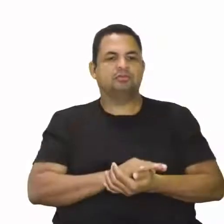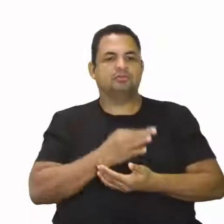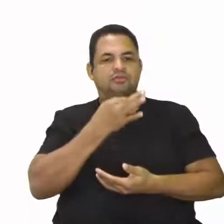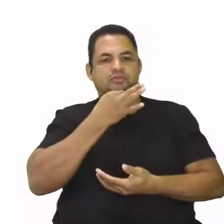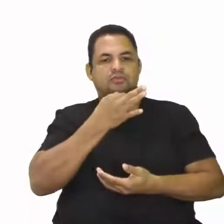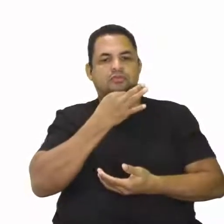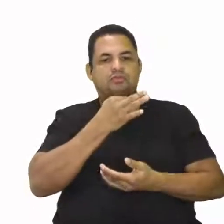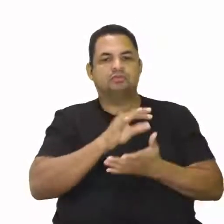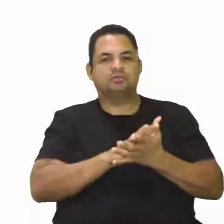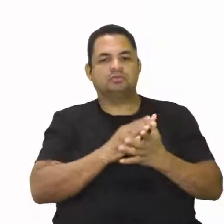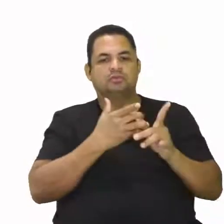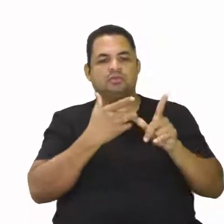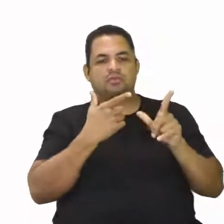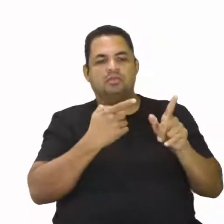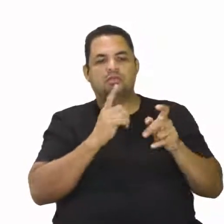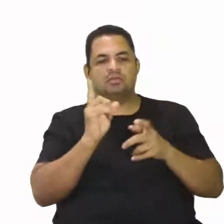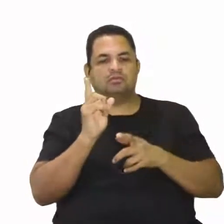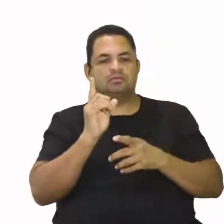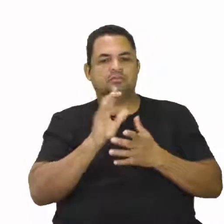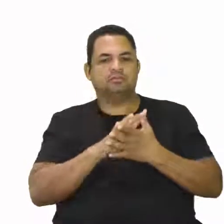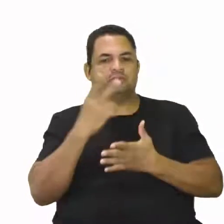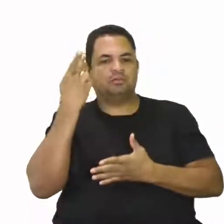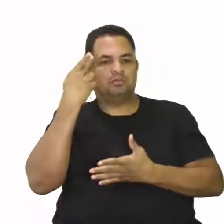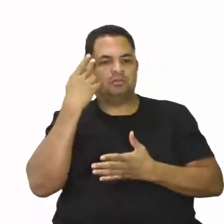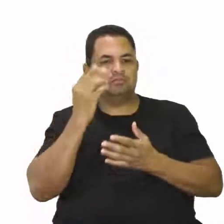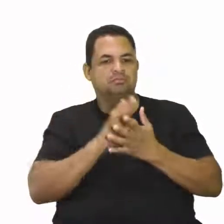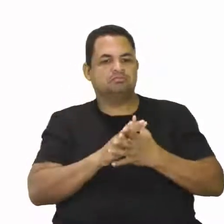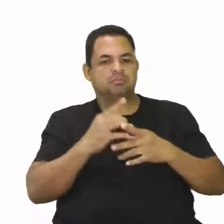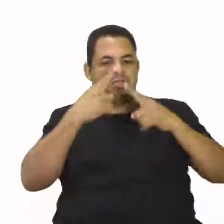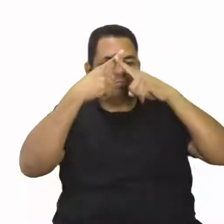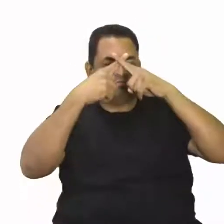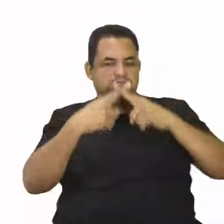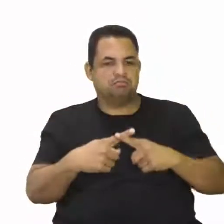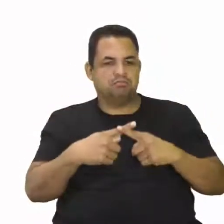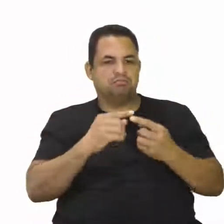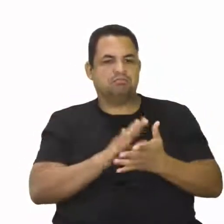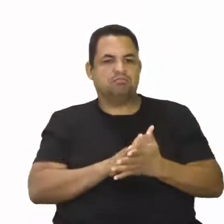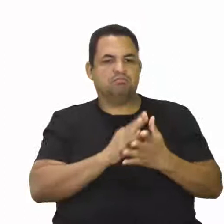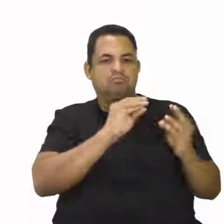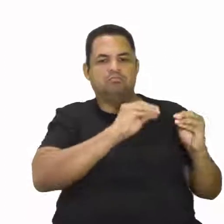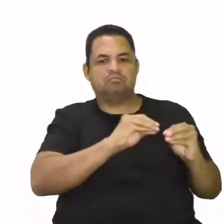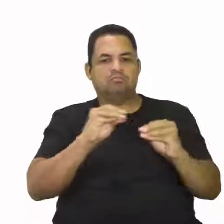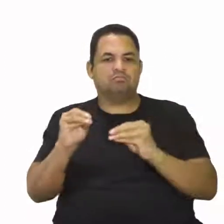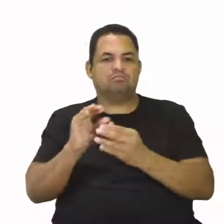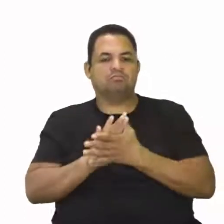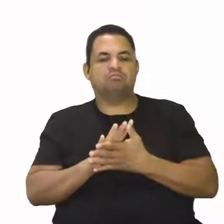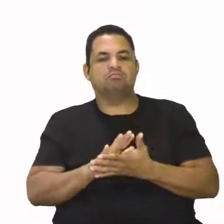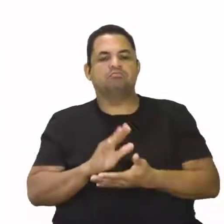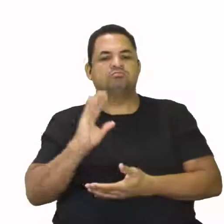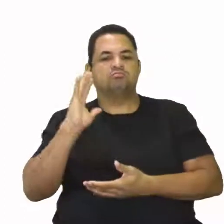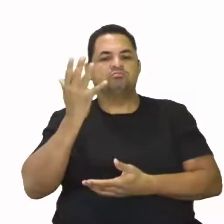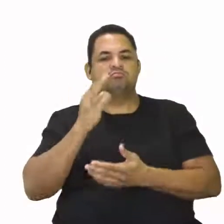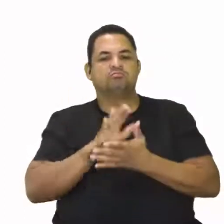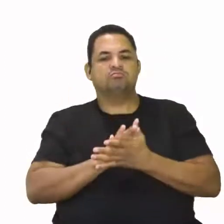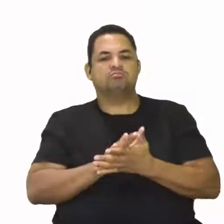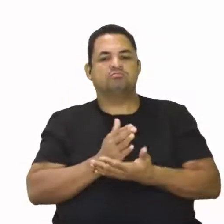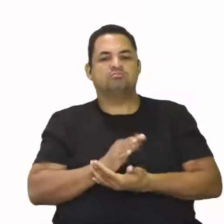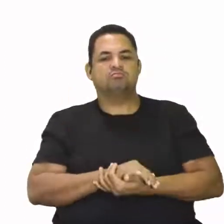sugestão de armas não convencionais para um duelo, deslocamento temporal do comentário